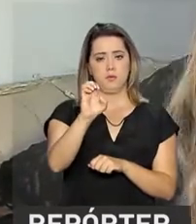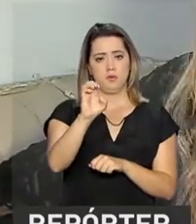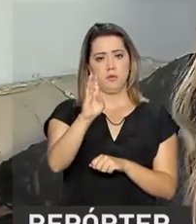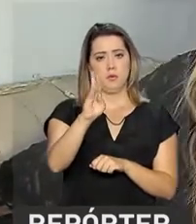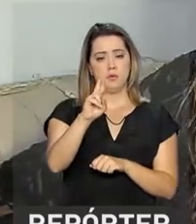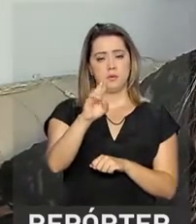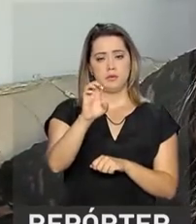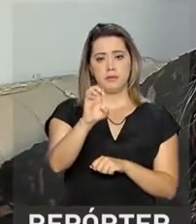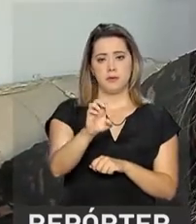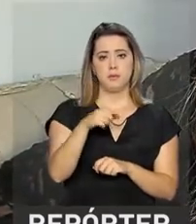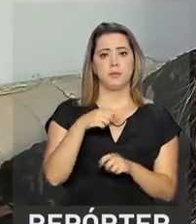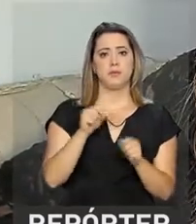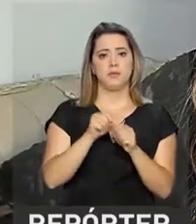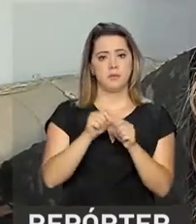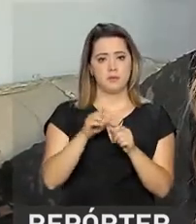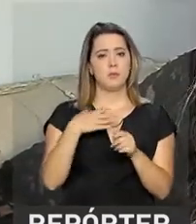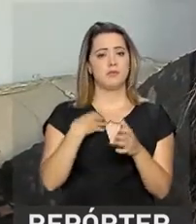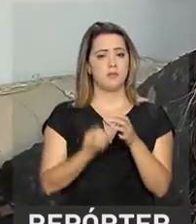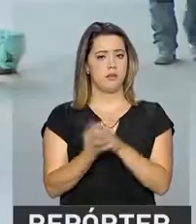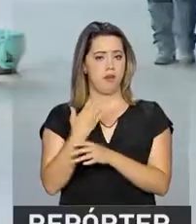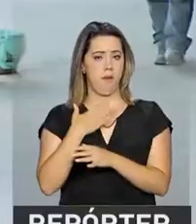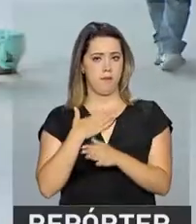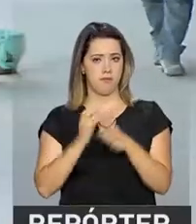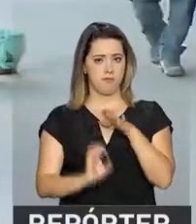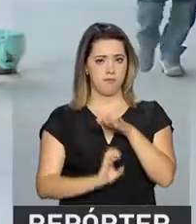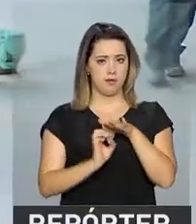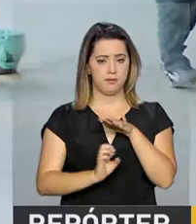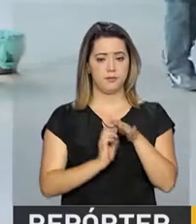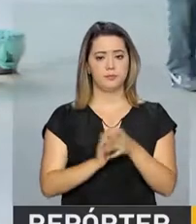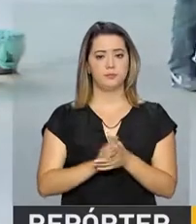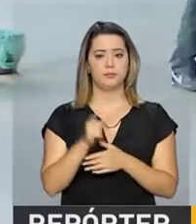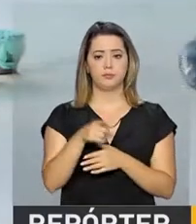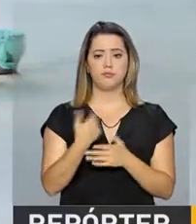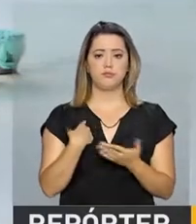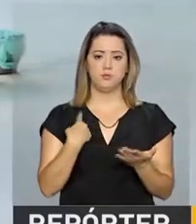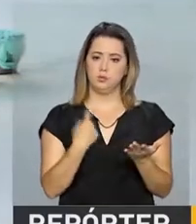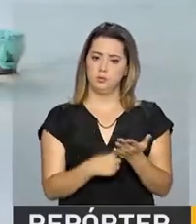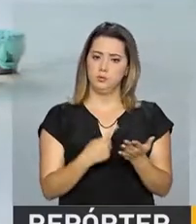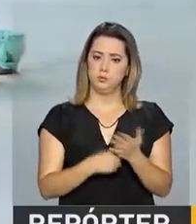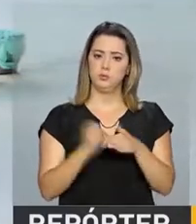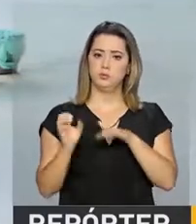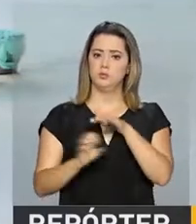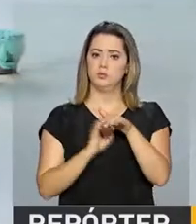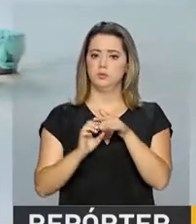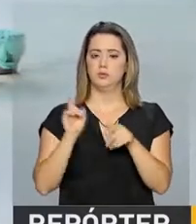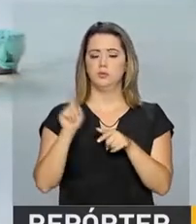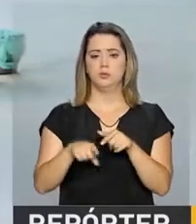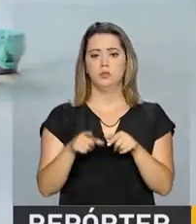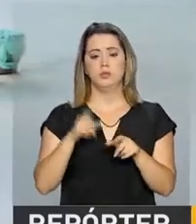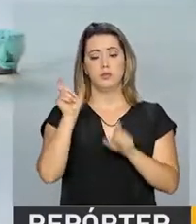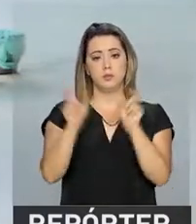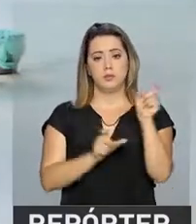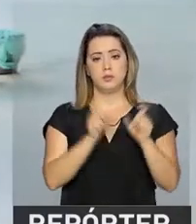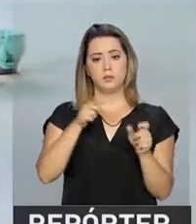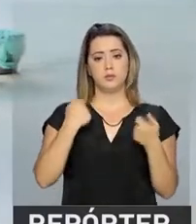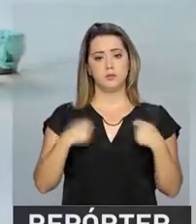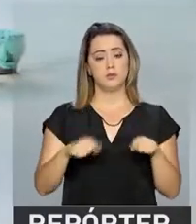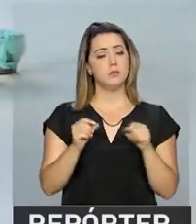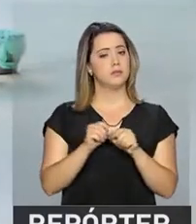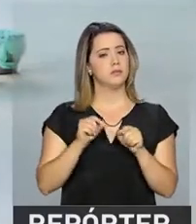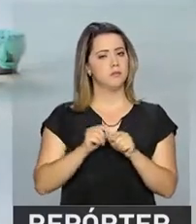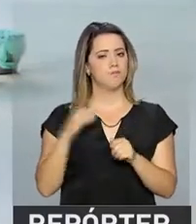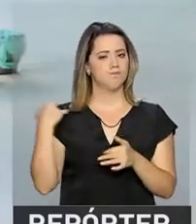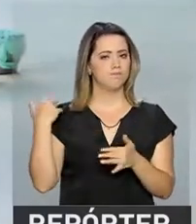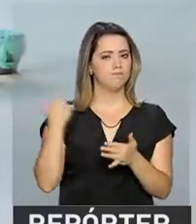fazer a microempresa apostar no empreendedorismo é o que muitos brasileiros têm feito nos últimos